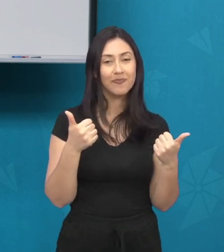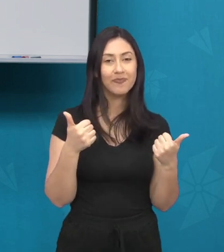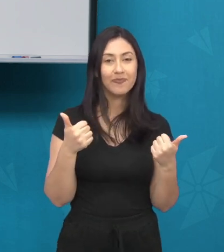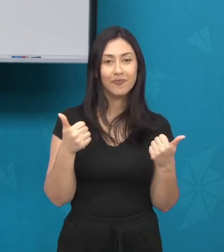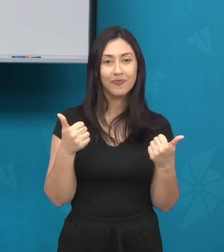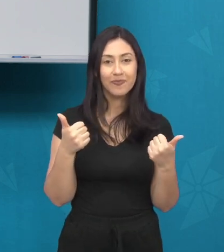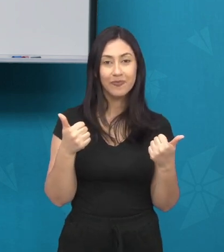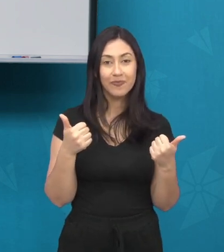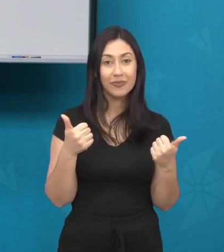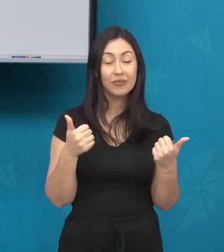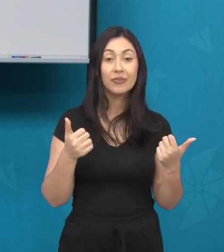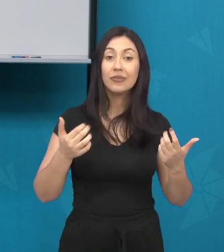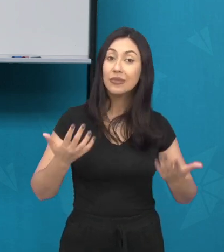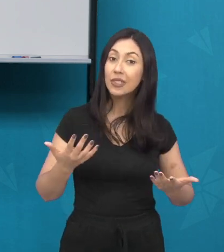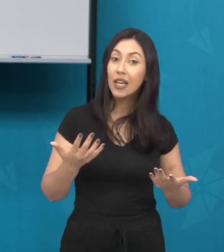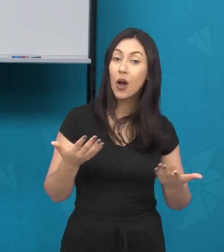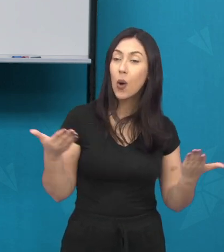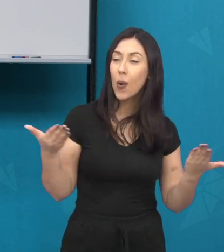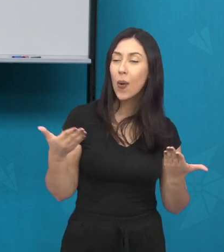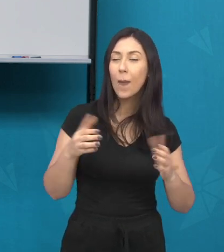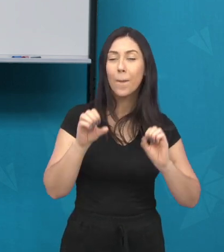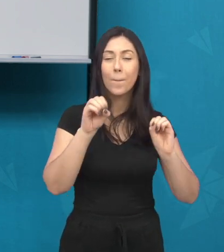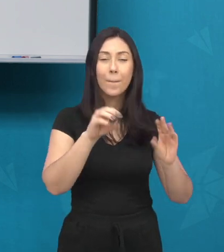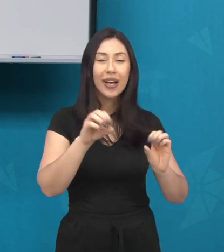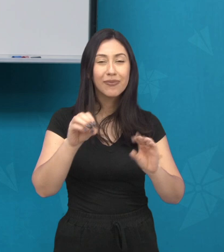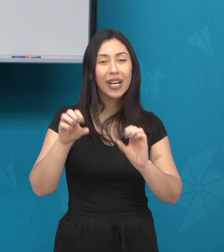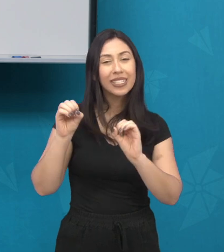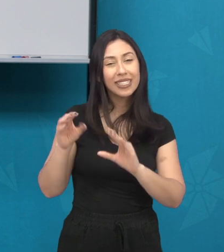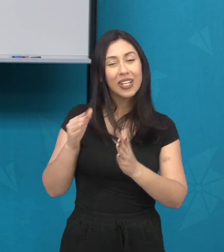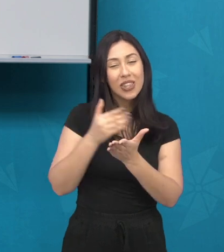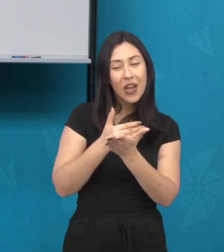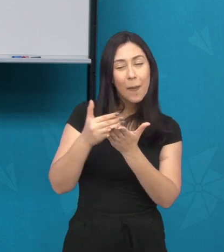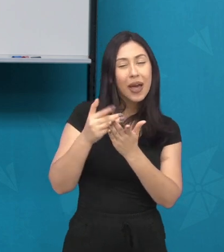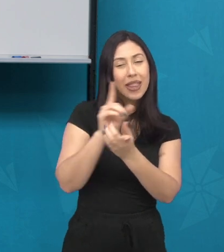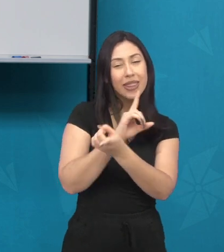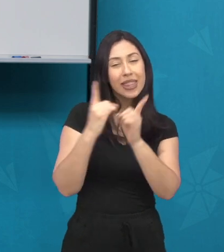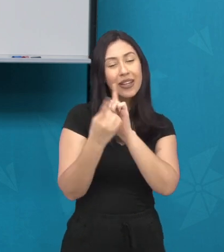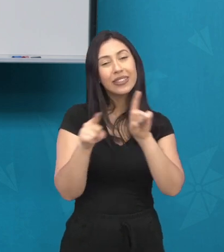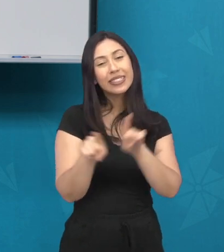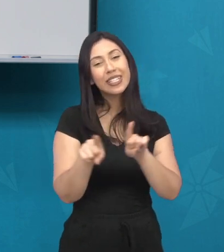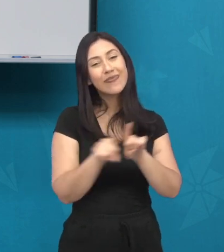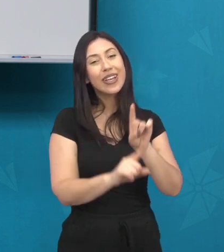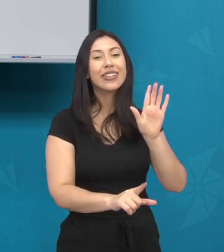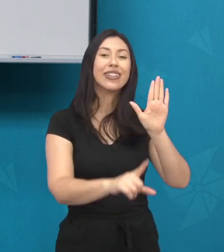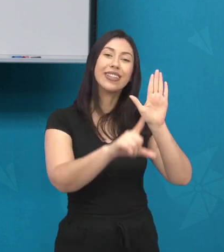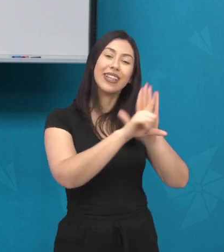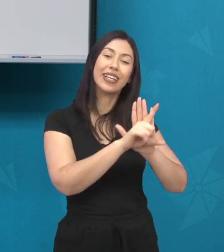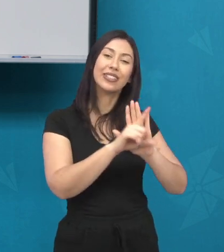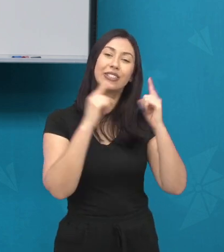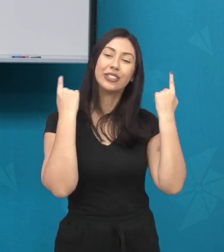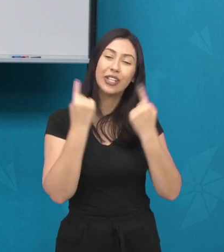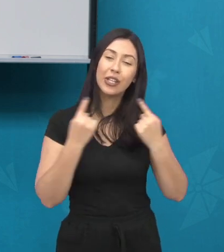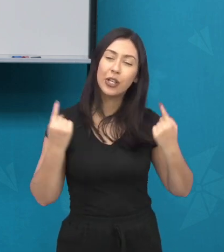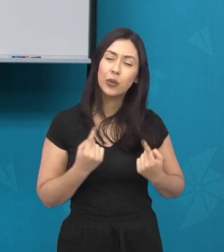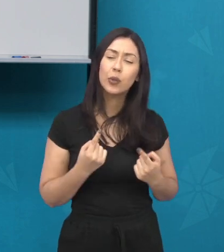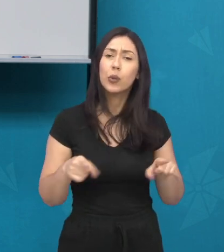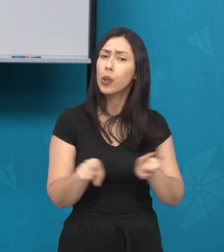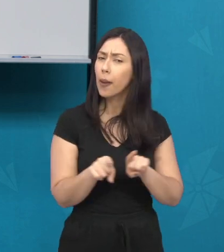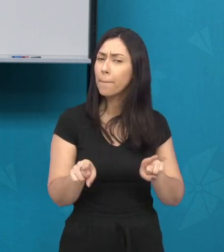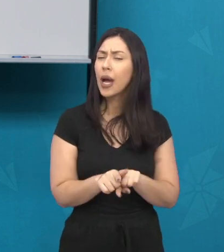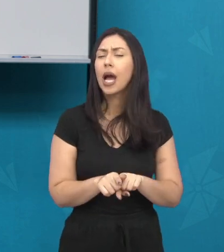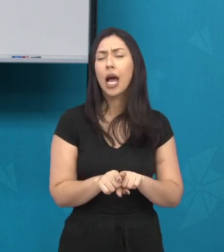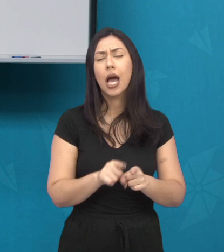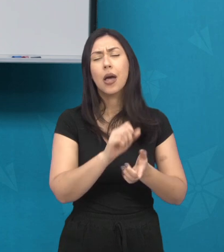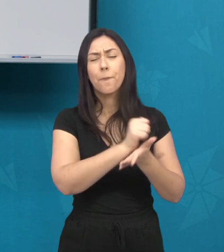beleza galera e essa foi a aula de introdução à dinâmica e leis de Newton nós resolvemos